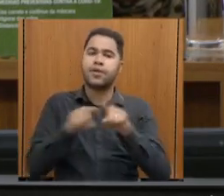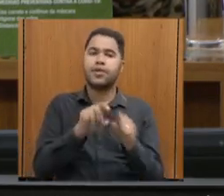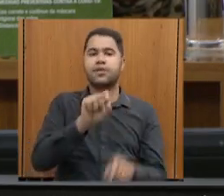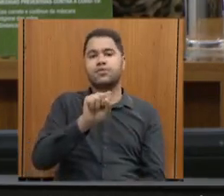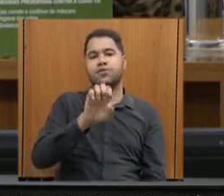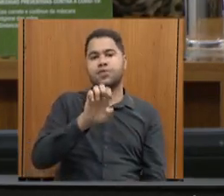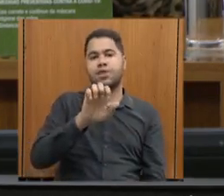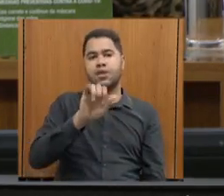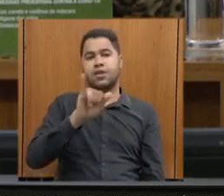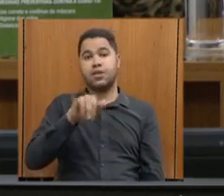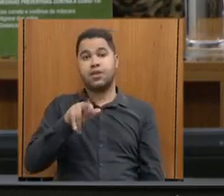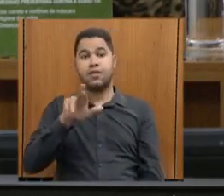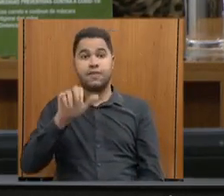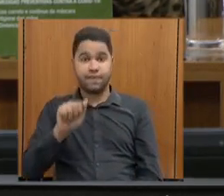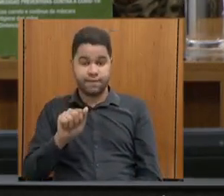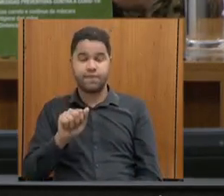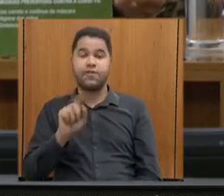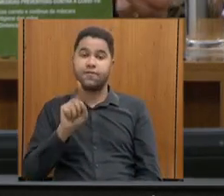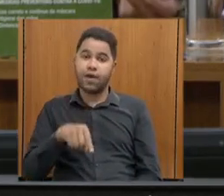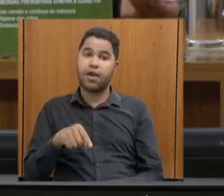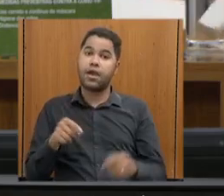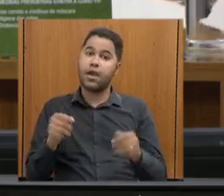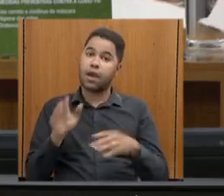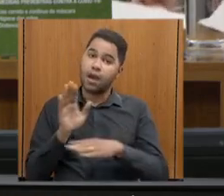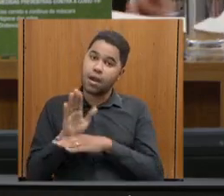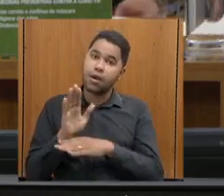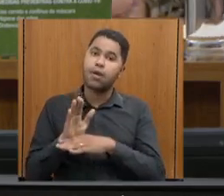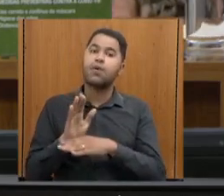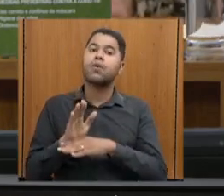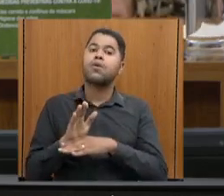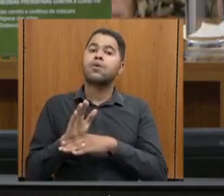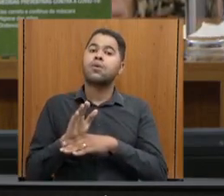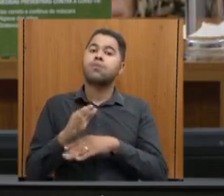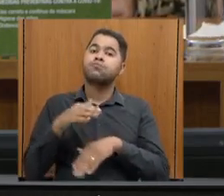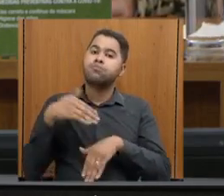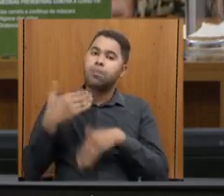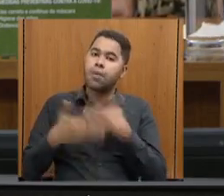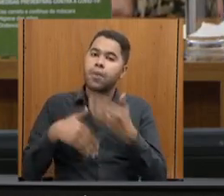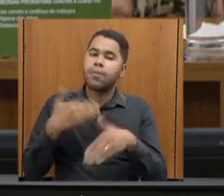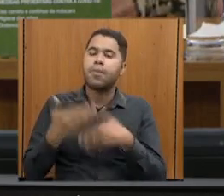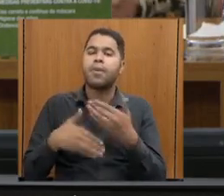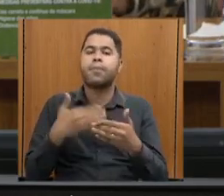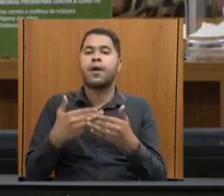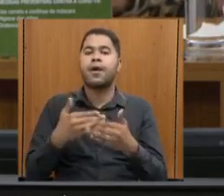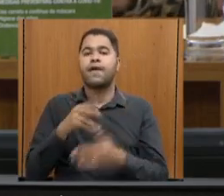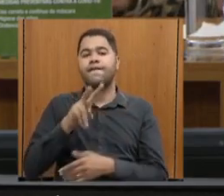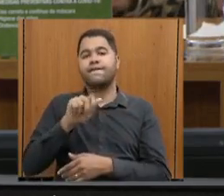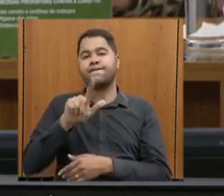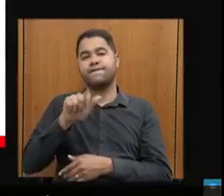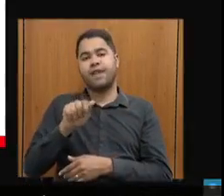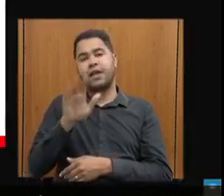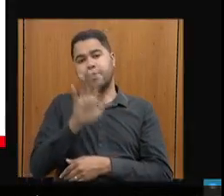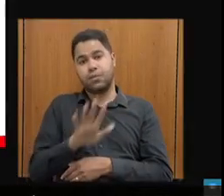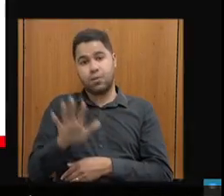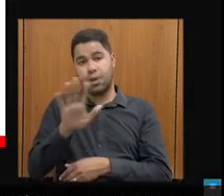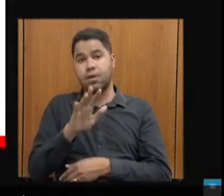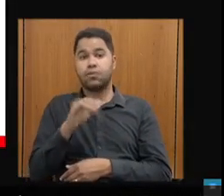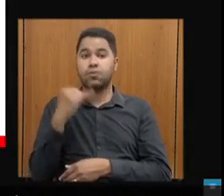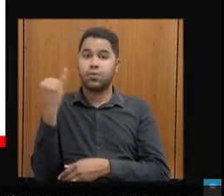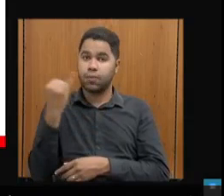Dr tudo ajudar bastante né essa esse modal aéreo do Vale do Aço que é imprescindível